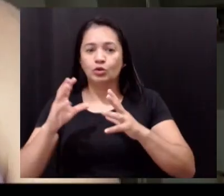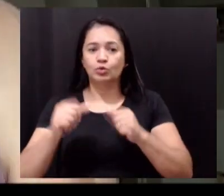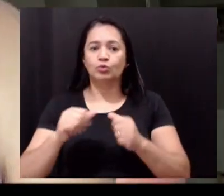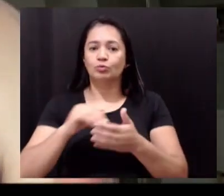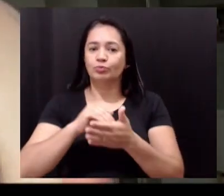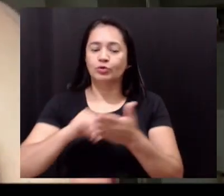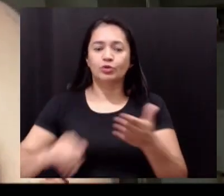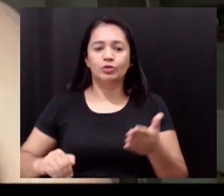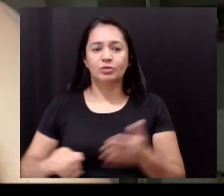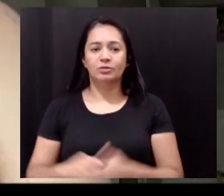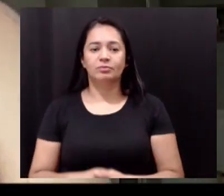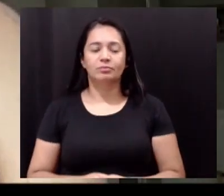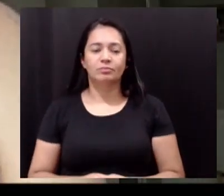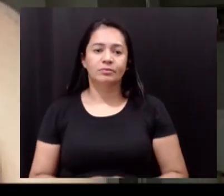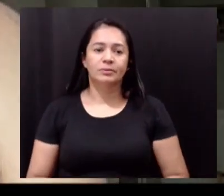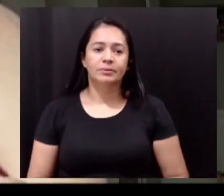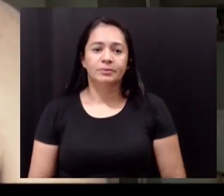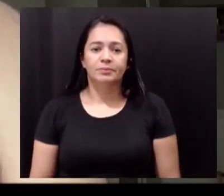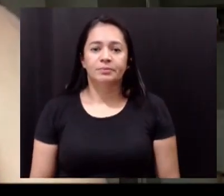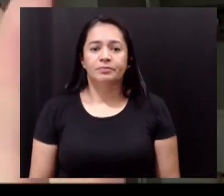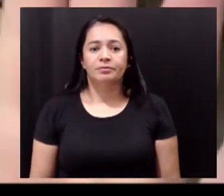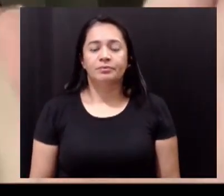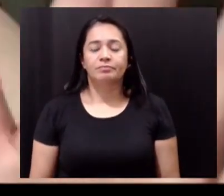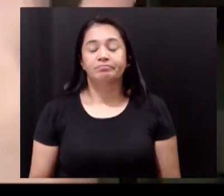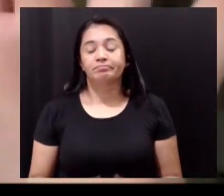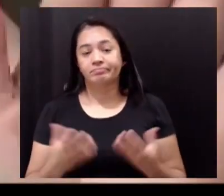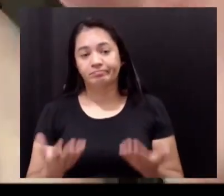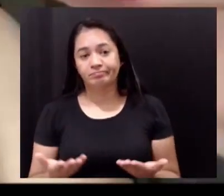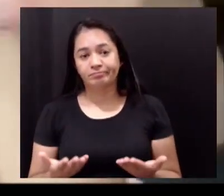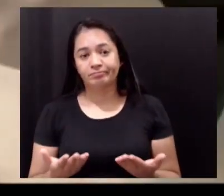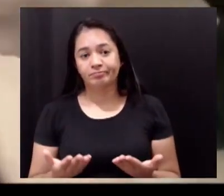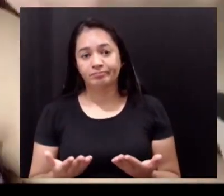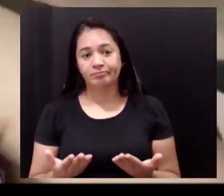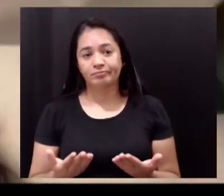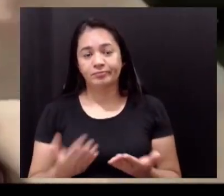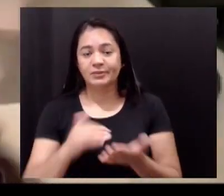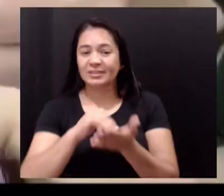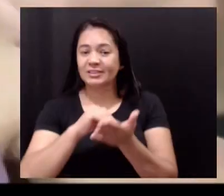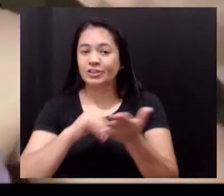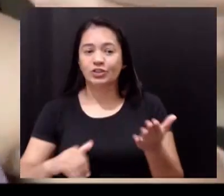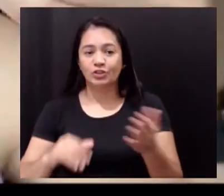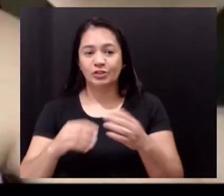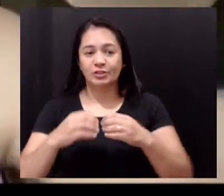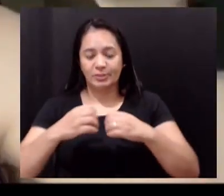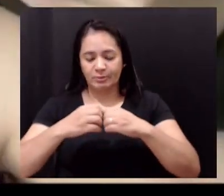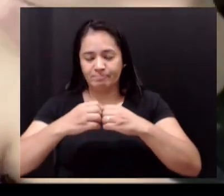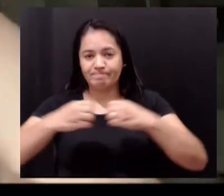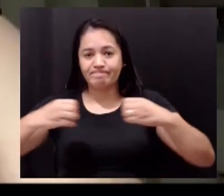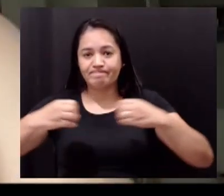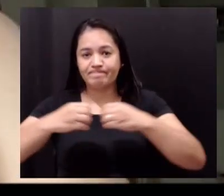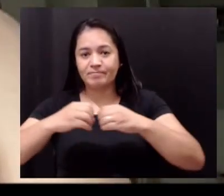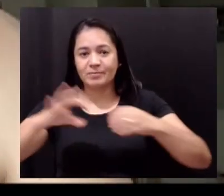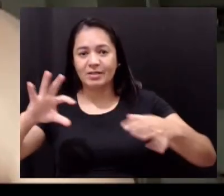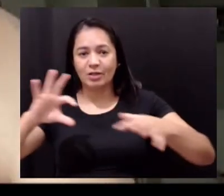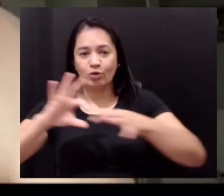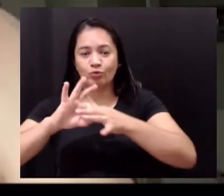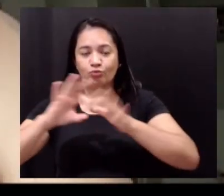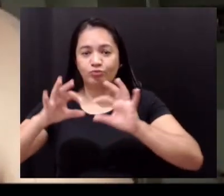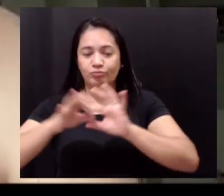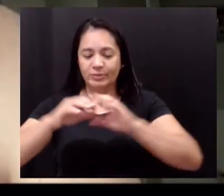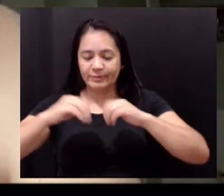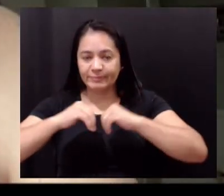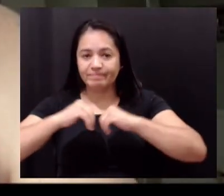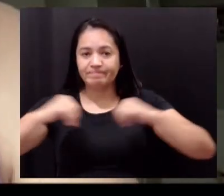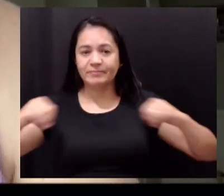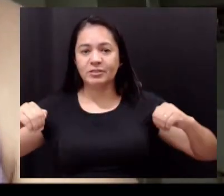e ela acaba na remoção dos ligamentos ali, né, que a gente tem ligamentos para sustentar a posição, né, do